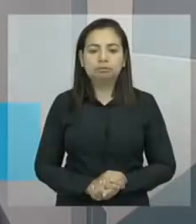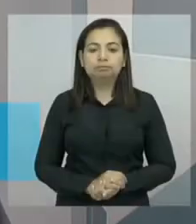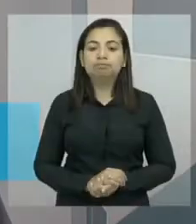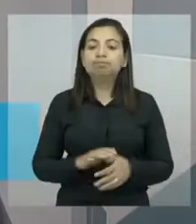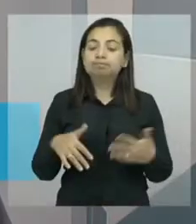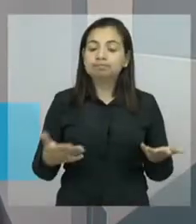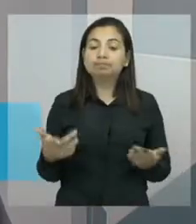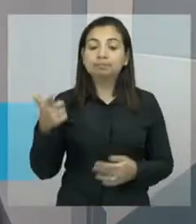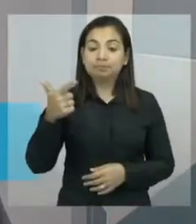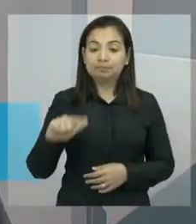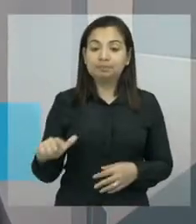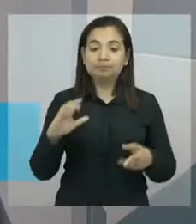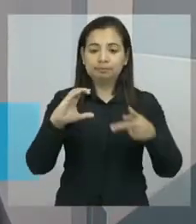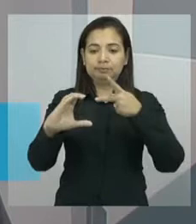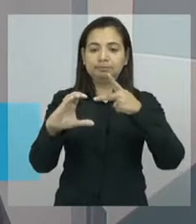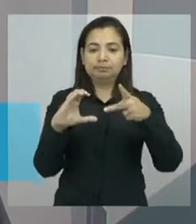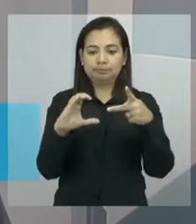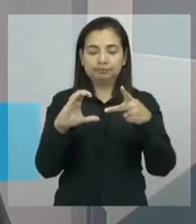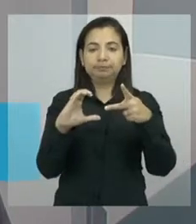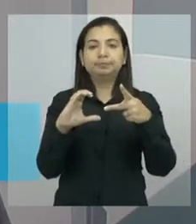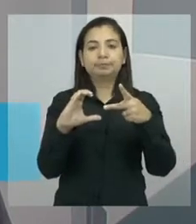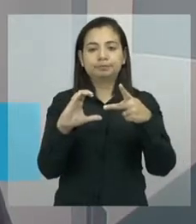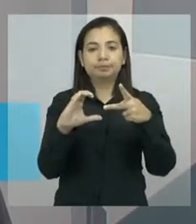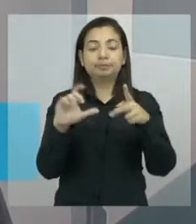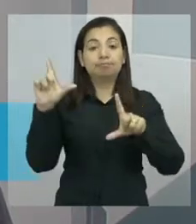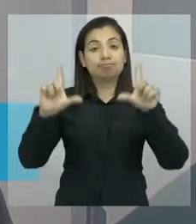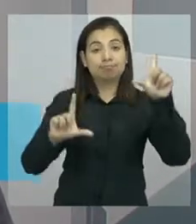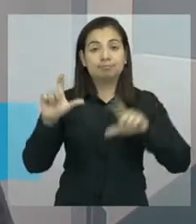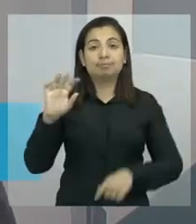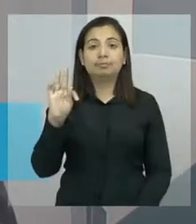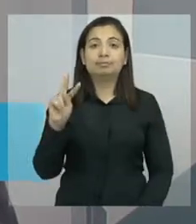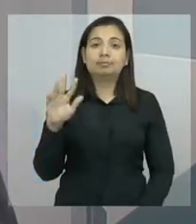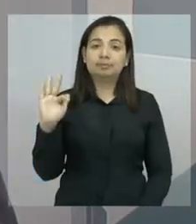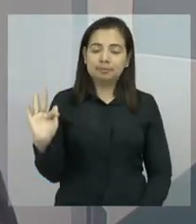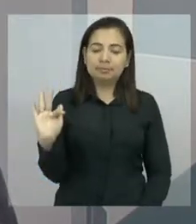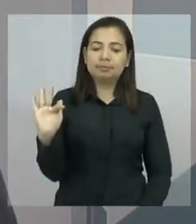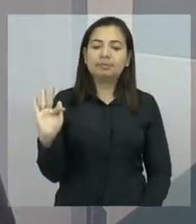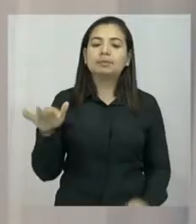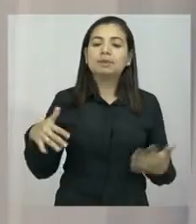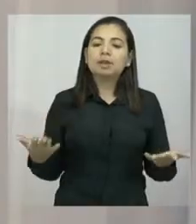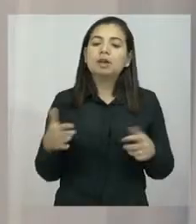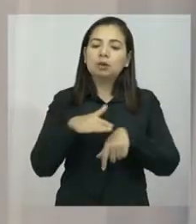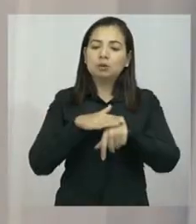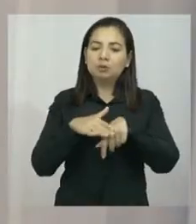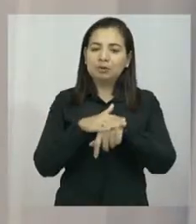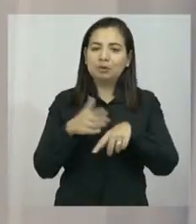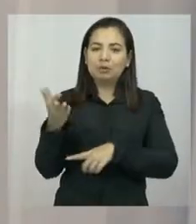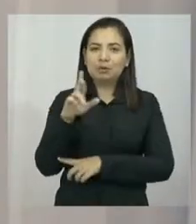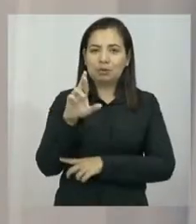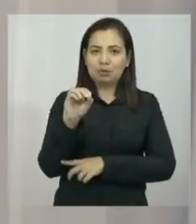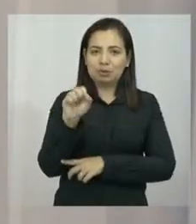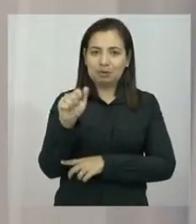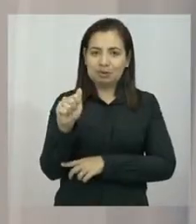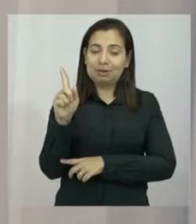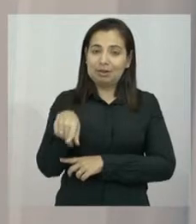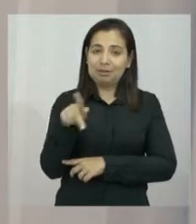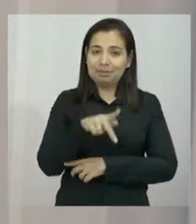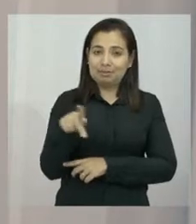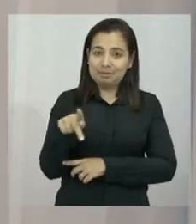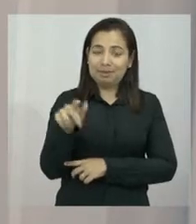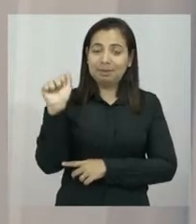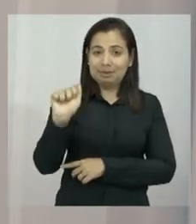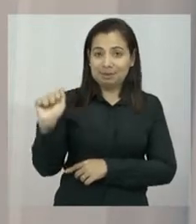Estamos de volta com o Plenário da Cidade pela TV Fortaleza. Estou conversando com Rosa Barros, ela que é presidente